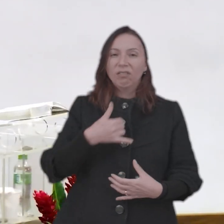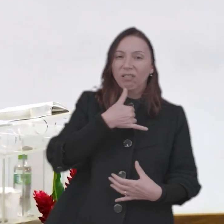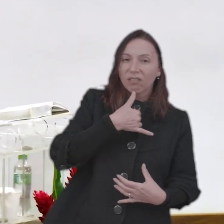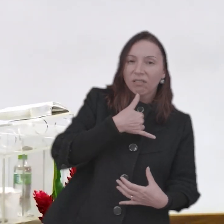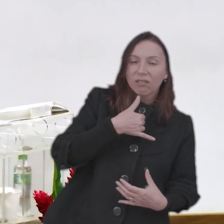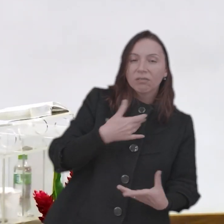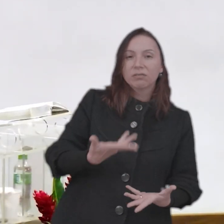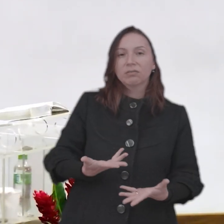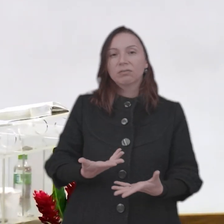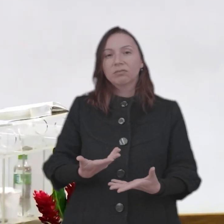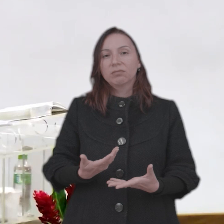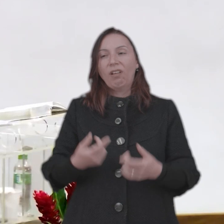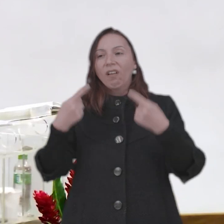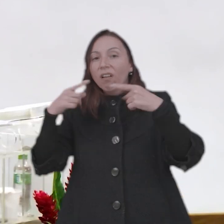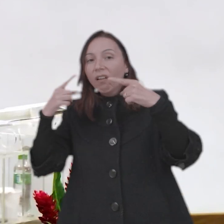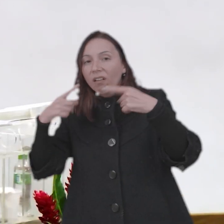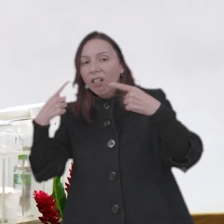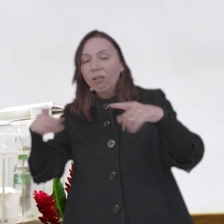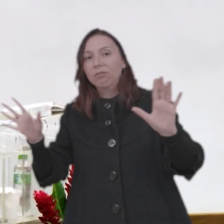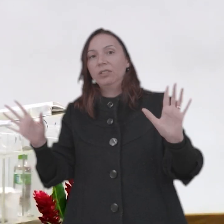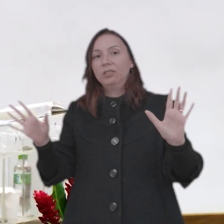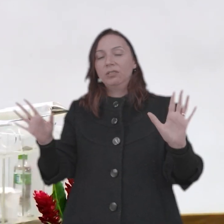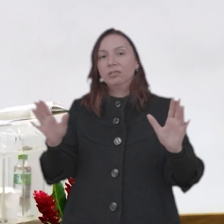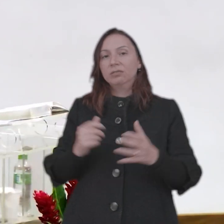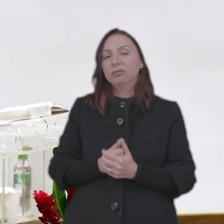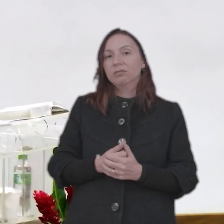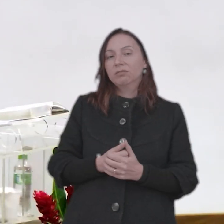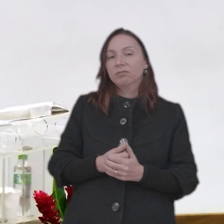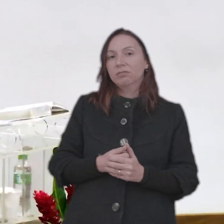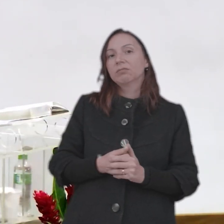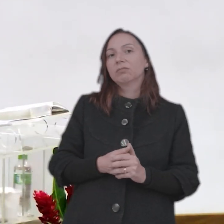acabrunhado, reclamando da vida.